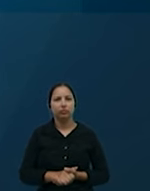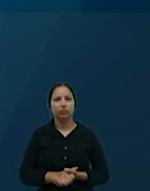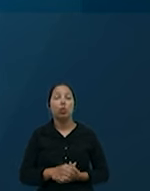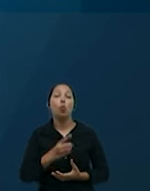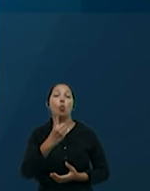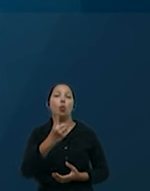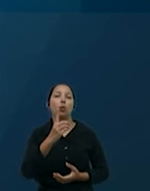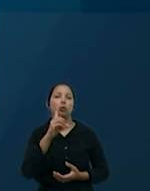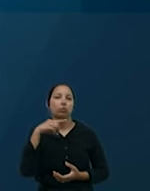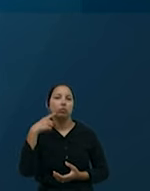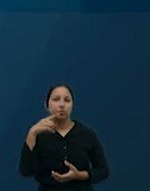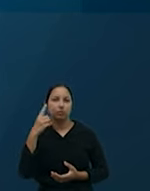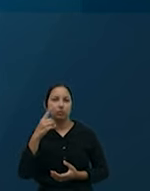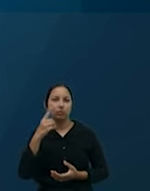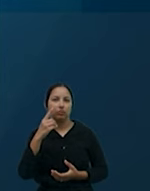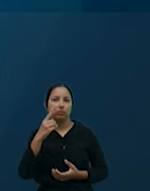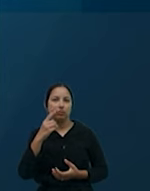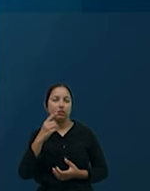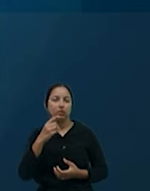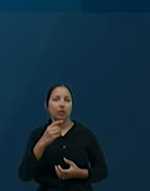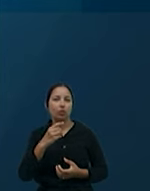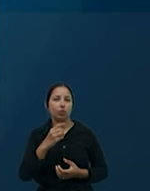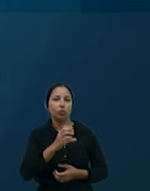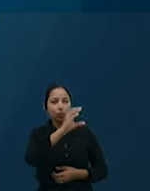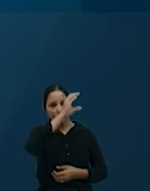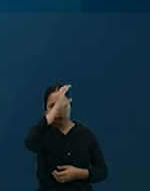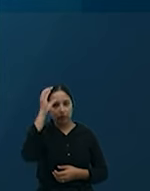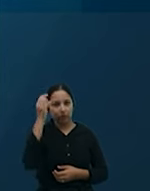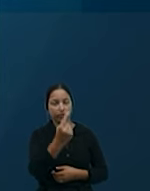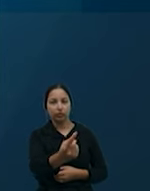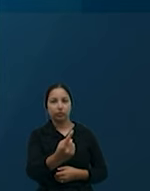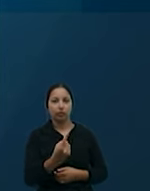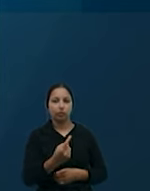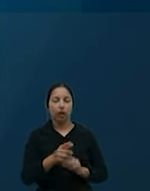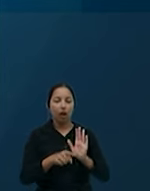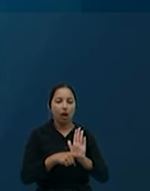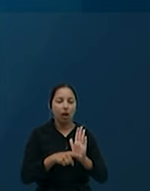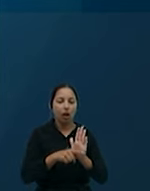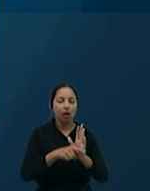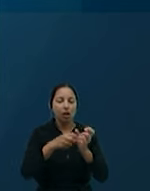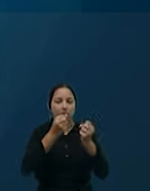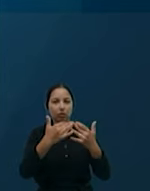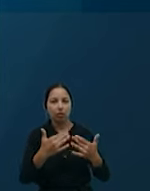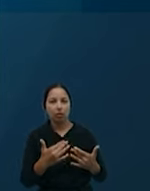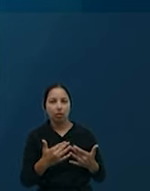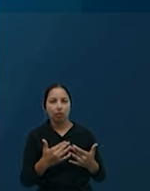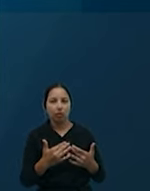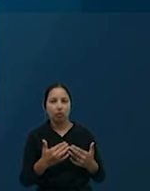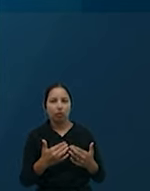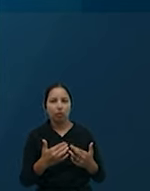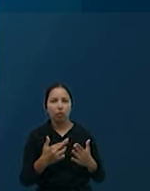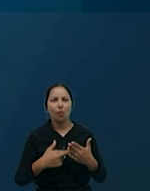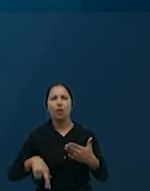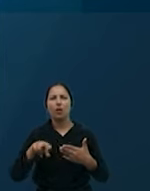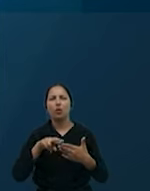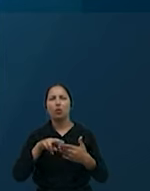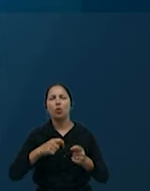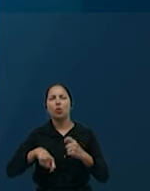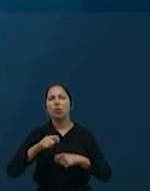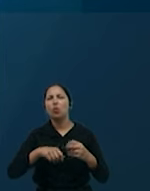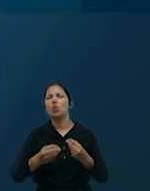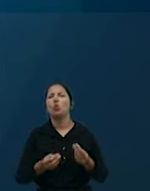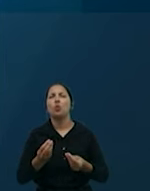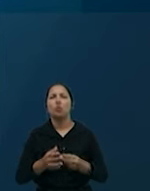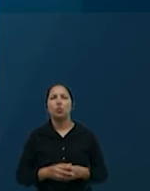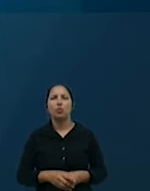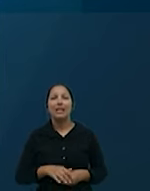orientará seu cliente a fazer um recurso administrativo? Como? Se nesse recurso administrativo houver um